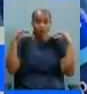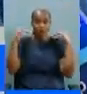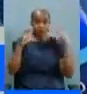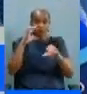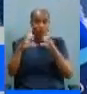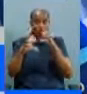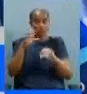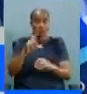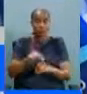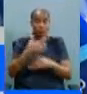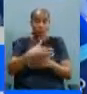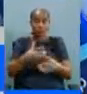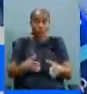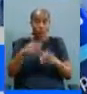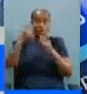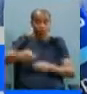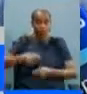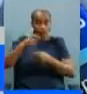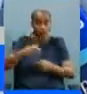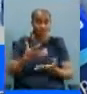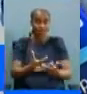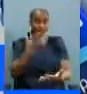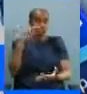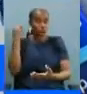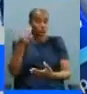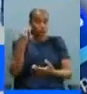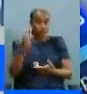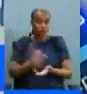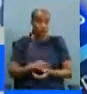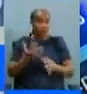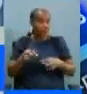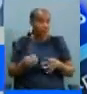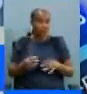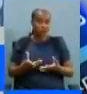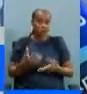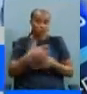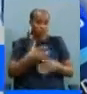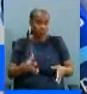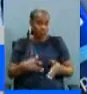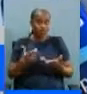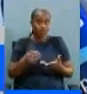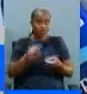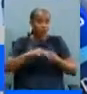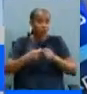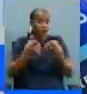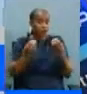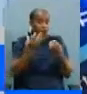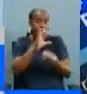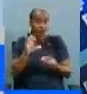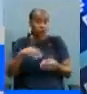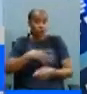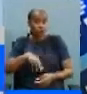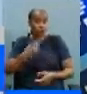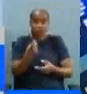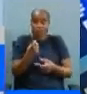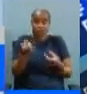comunicação no setor agricultura, atraindo jovens, naturalmente, para o setor agrário. Este é um problema de vários países do mundo que